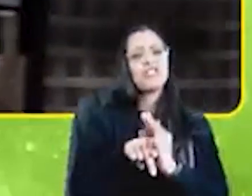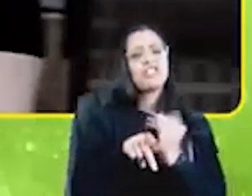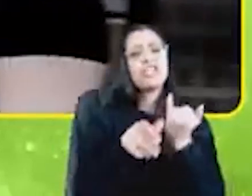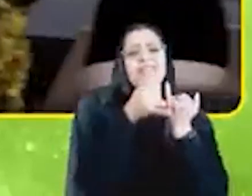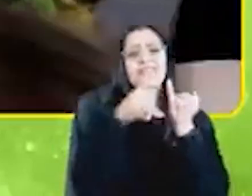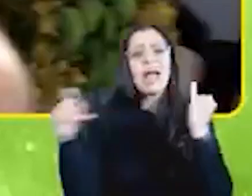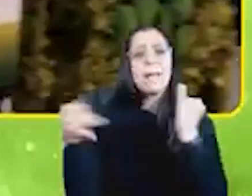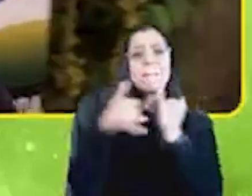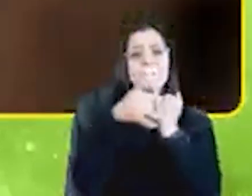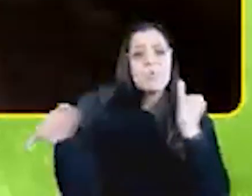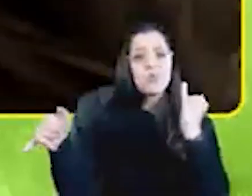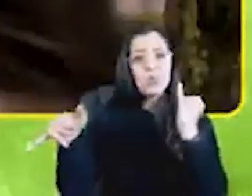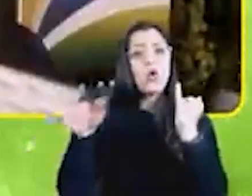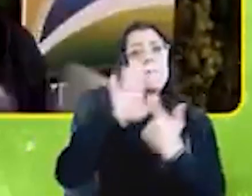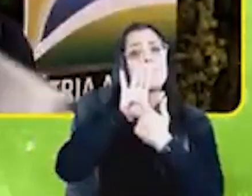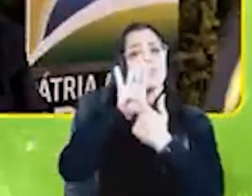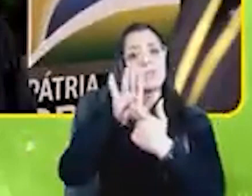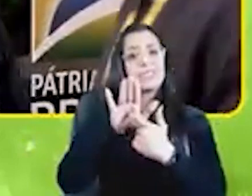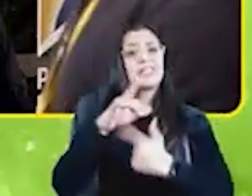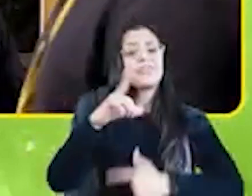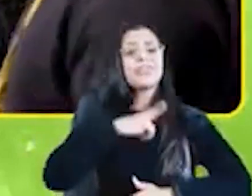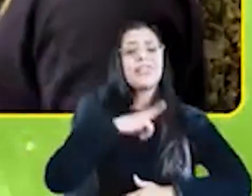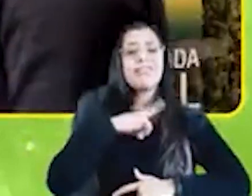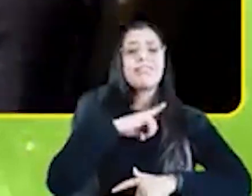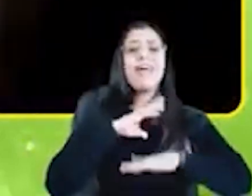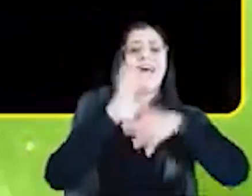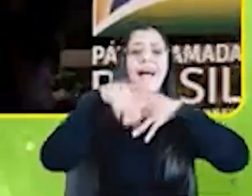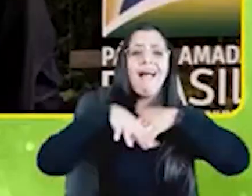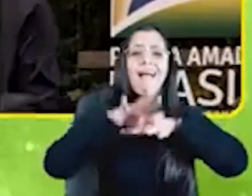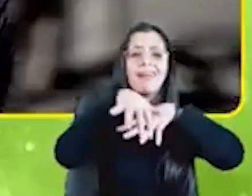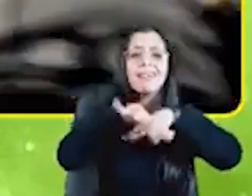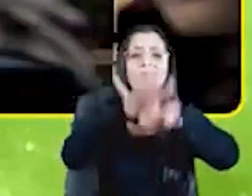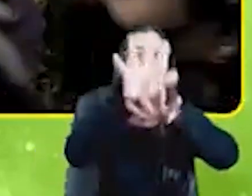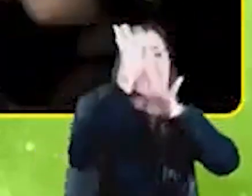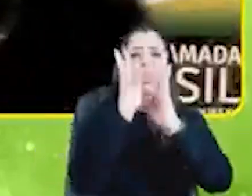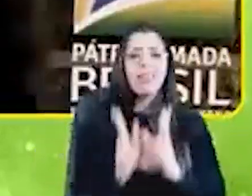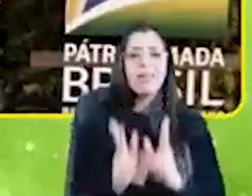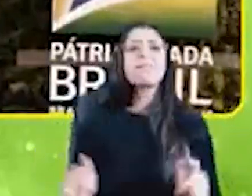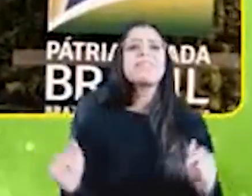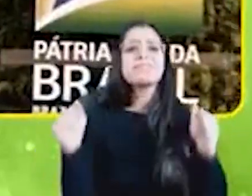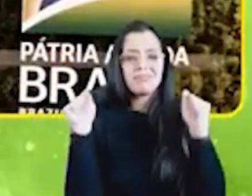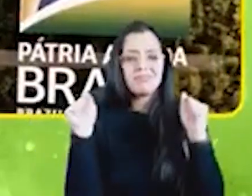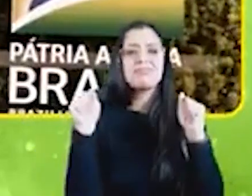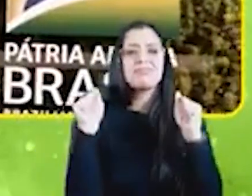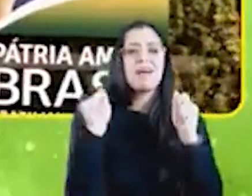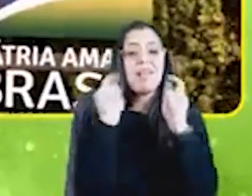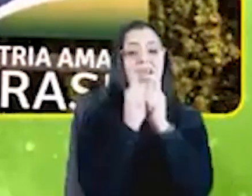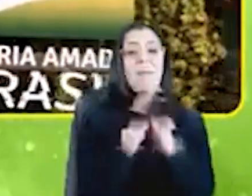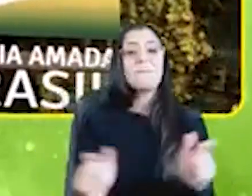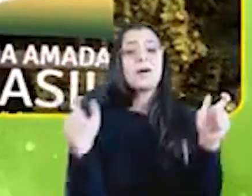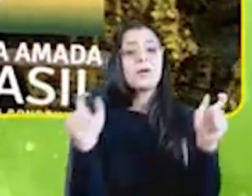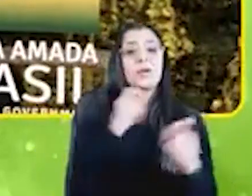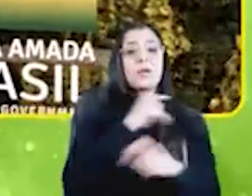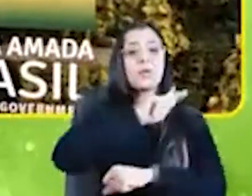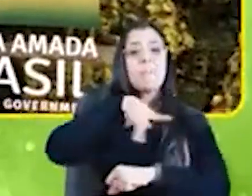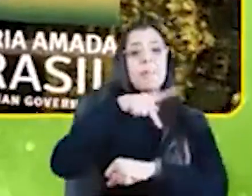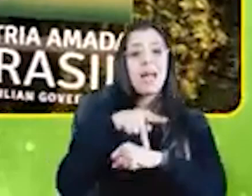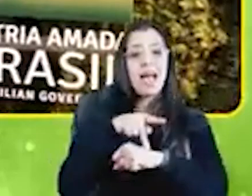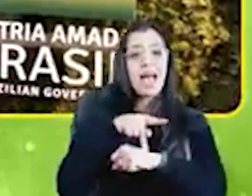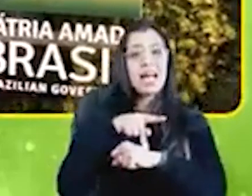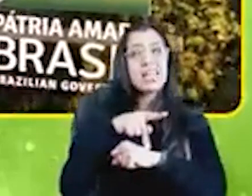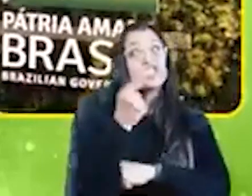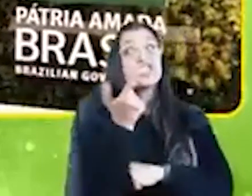Limp cima e nós já temos essa matriz e os países a maioria dos países quer chegar nós temos padrão de